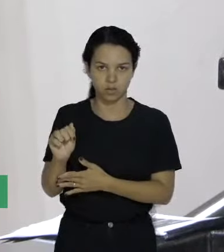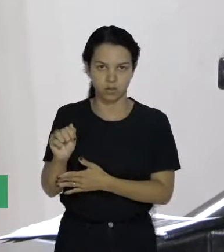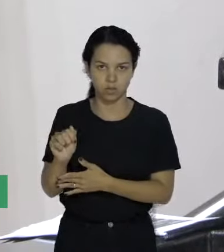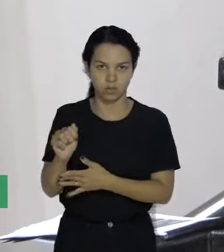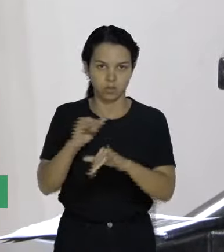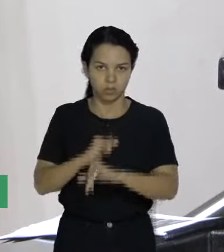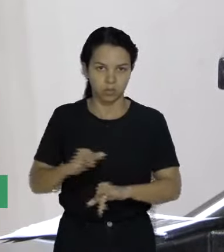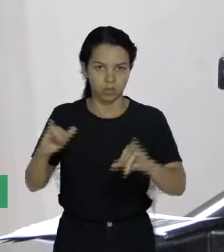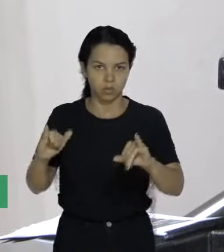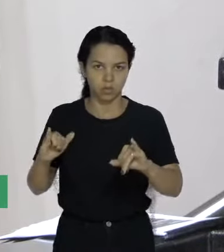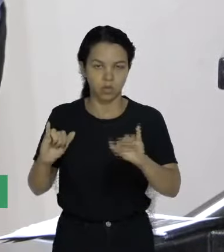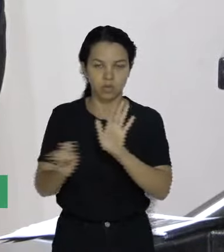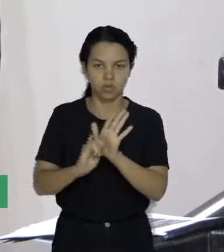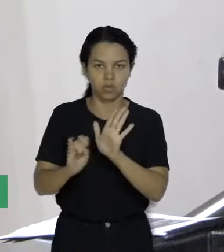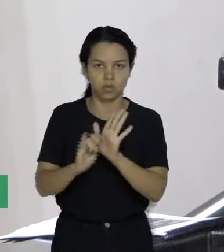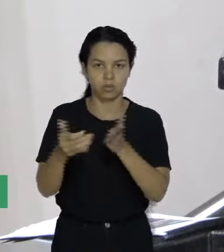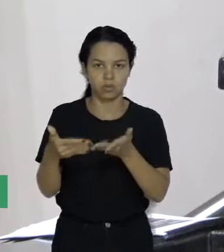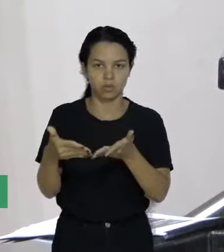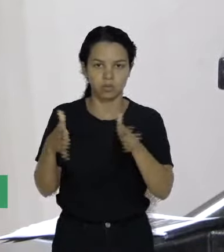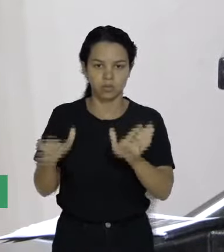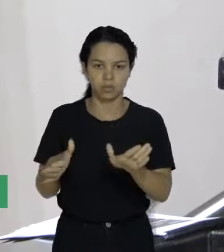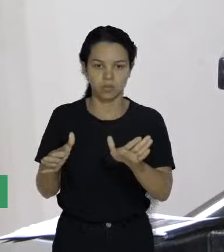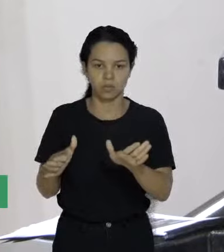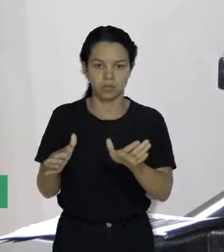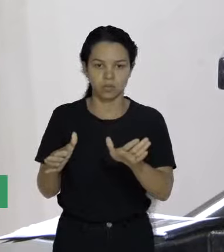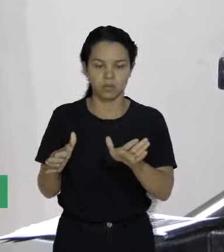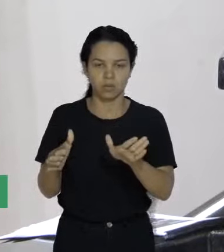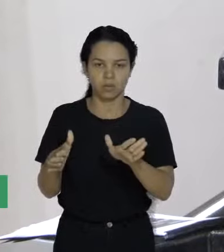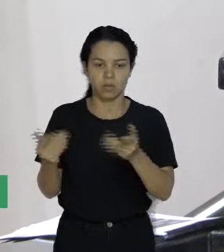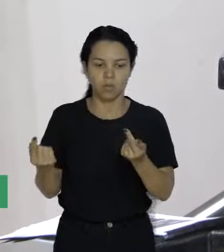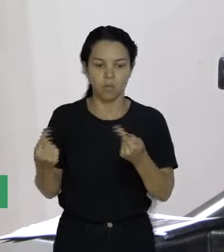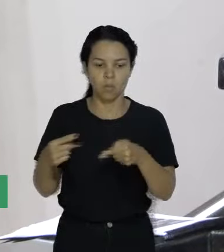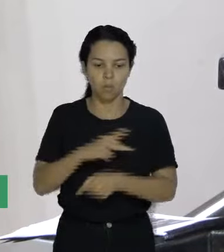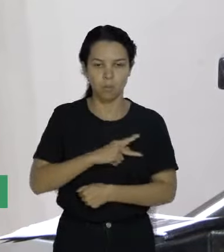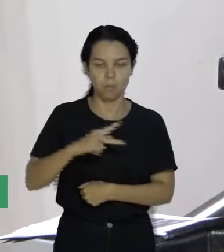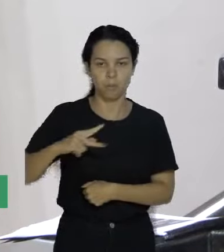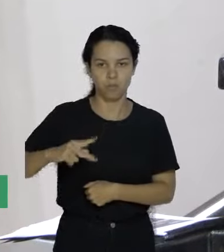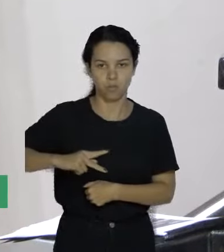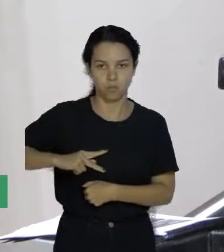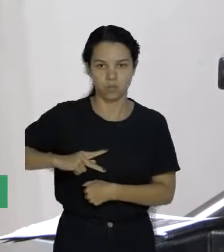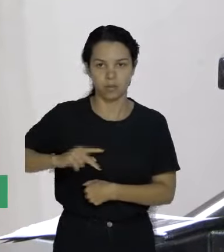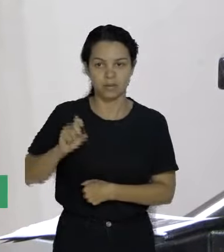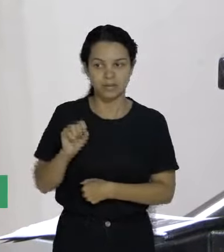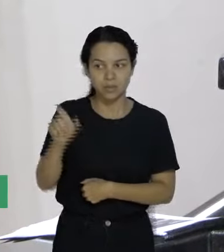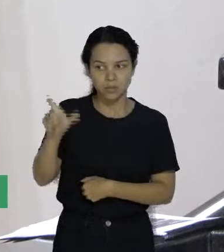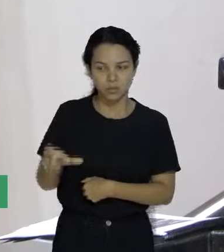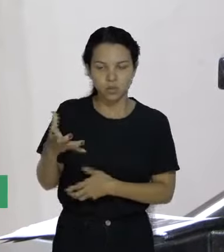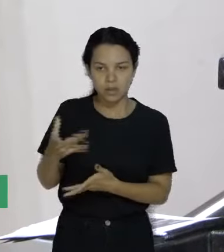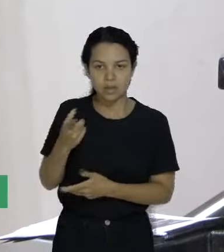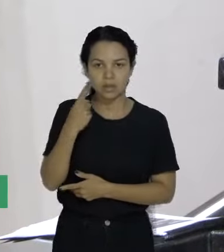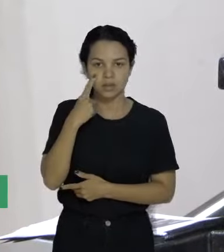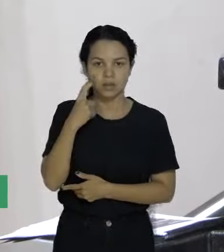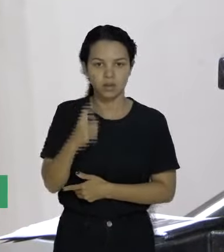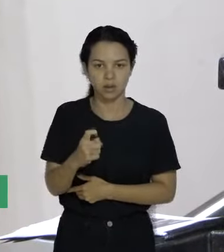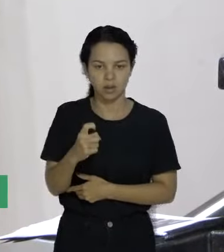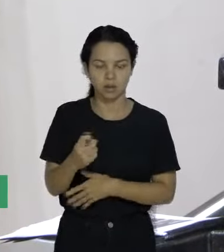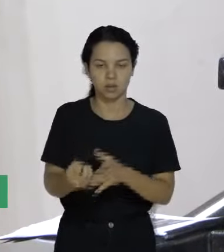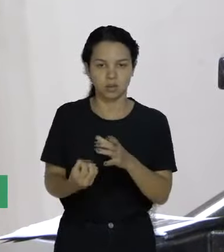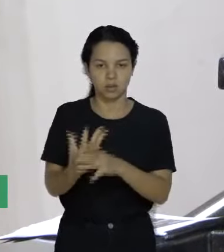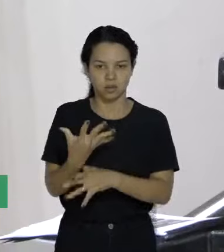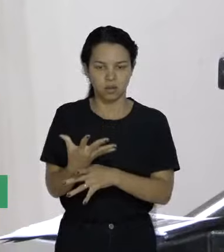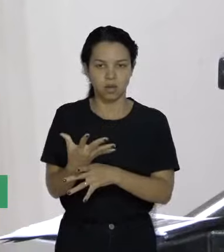para uma espécie de concorrência pública em que quem tiver interesse de desenvolver alguma aplicação para